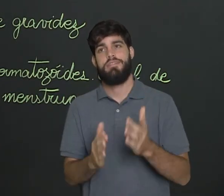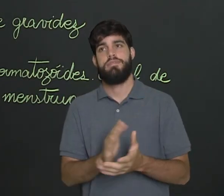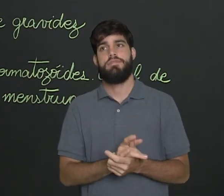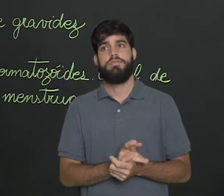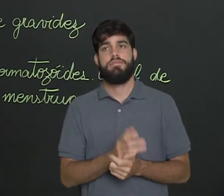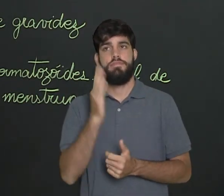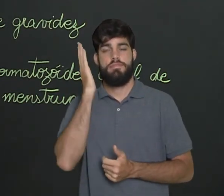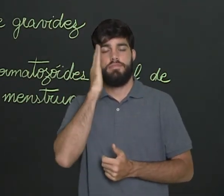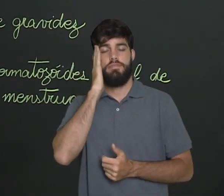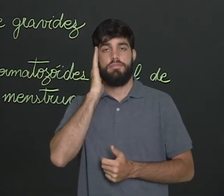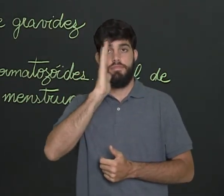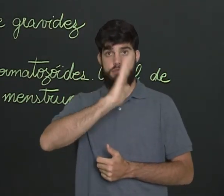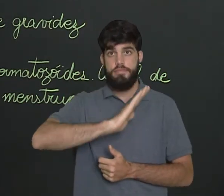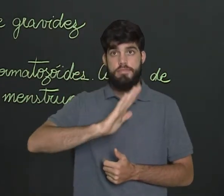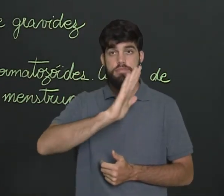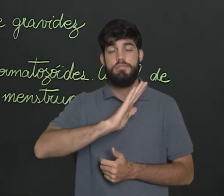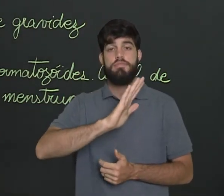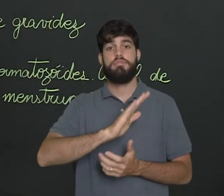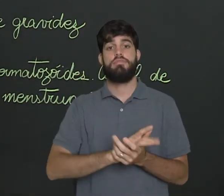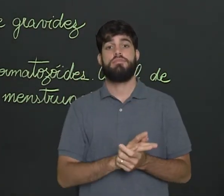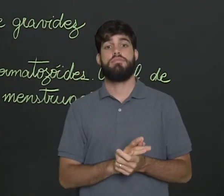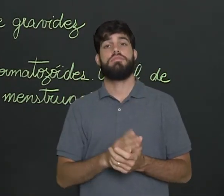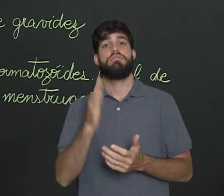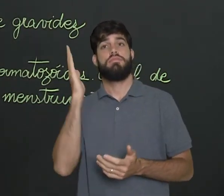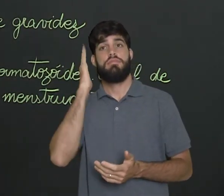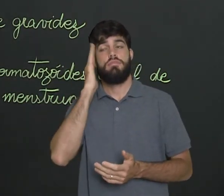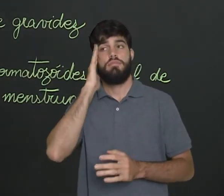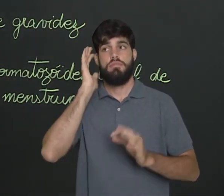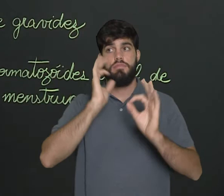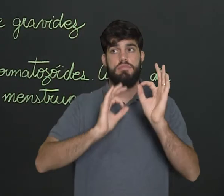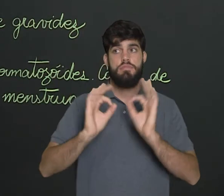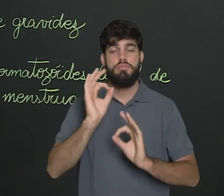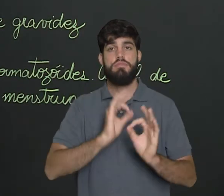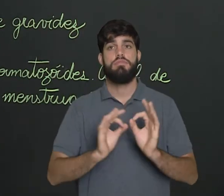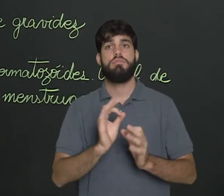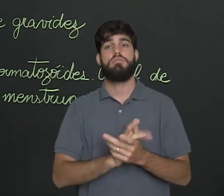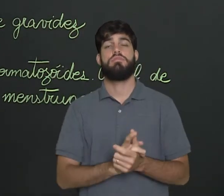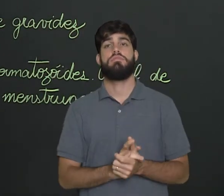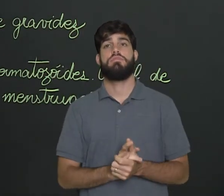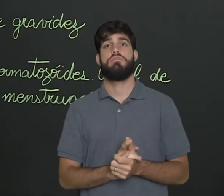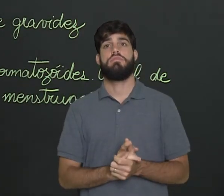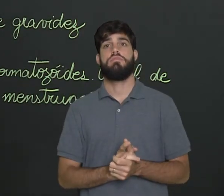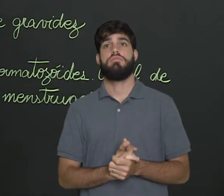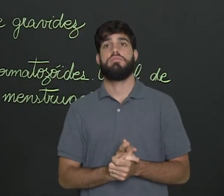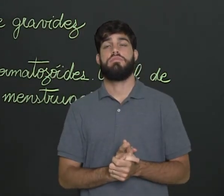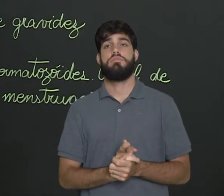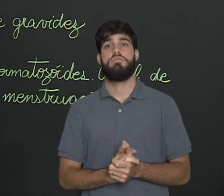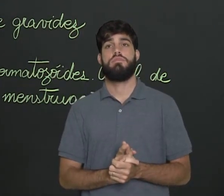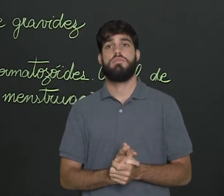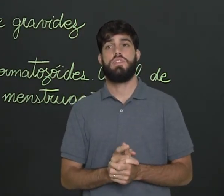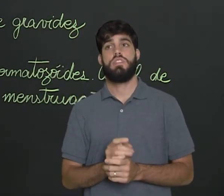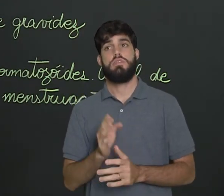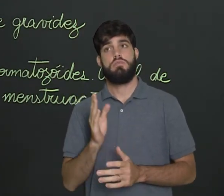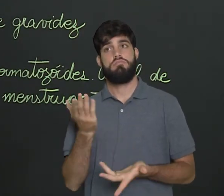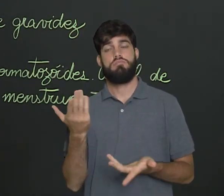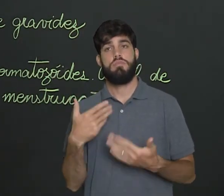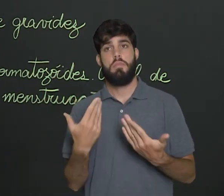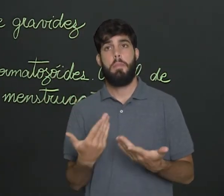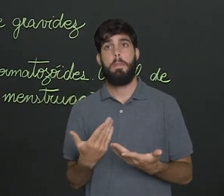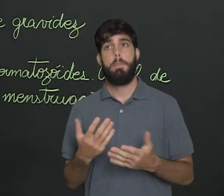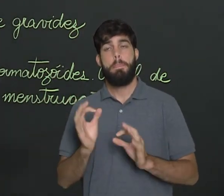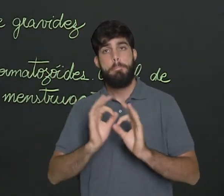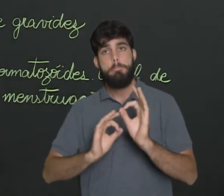aborto espontâneo. Entendi o útero e entendi que ele se prepara mensalmente para recebimento então desse